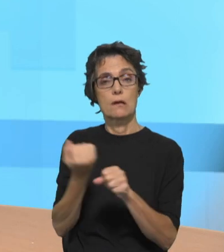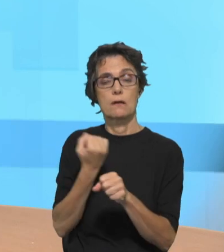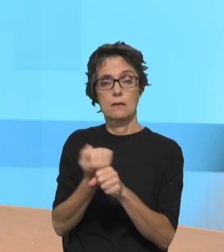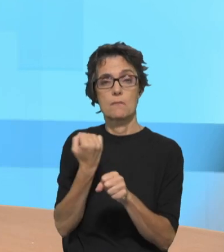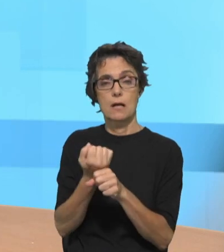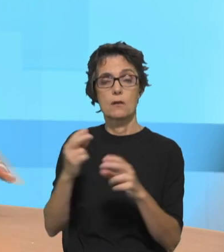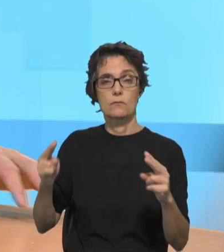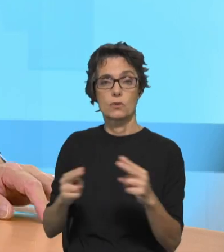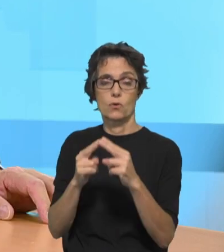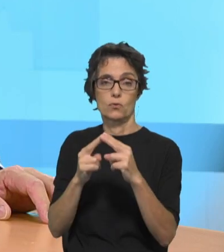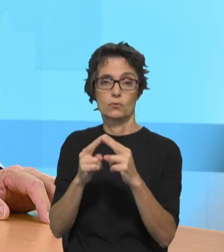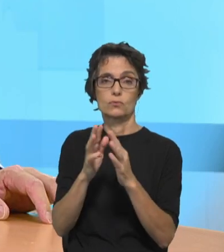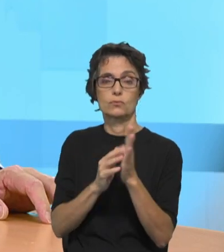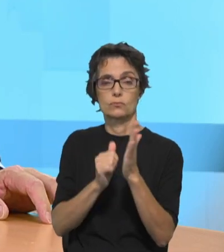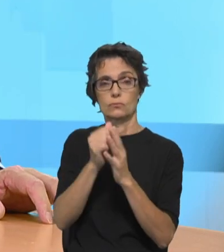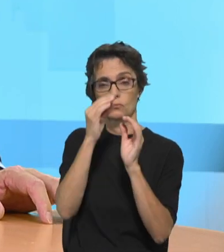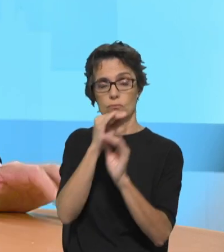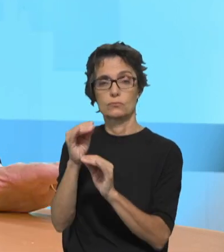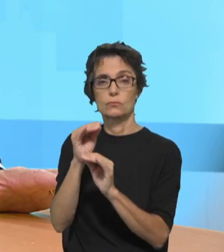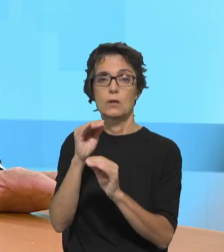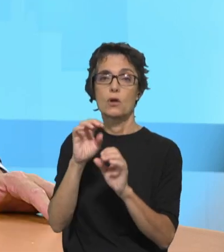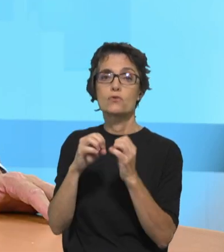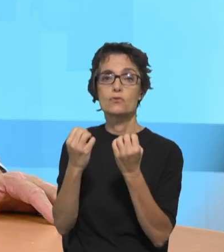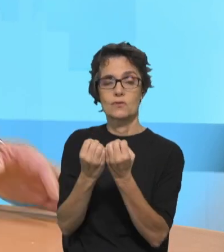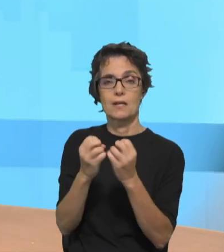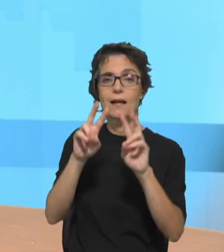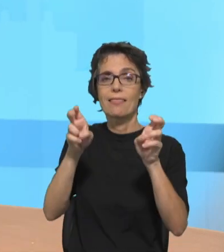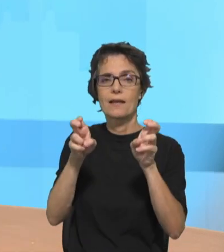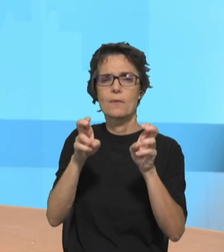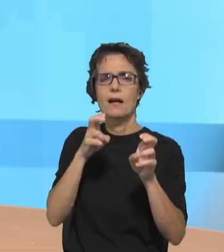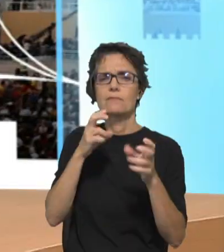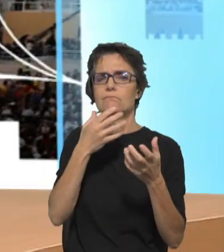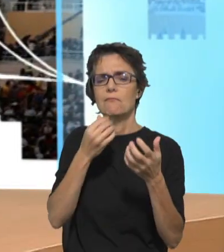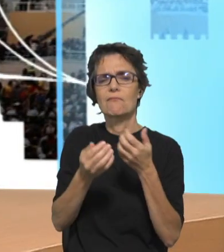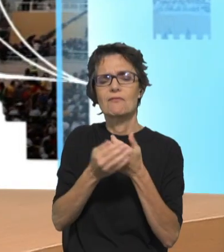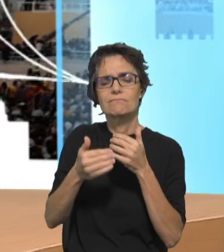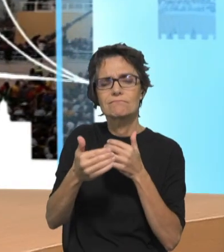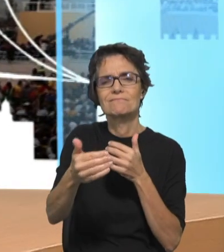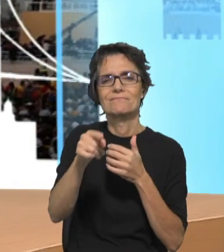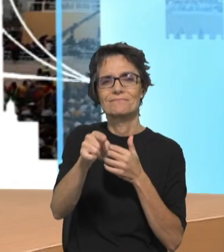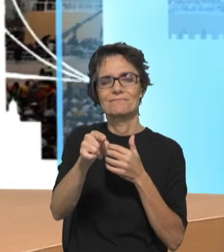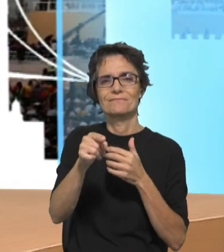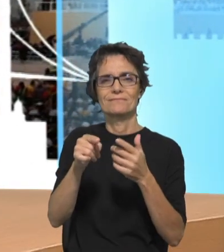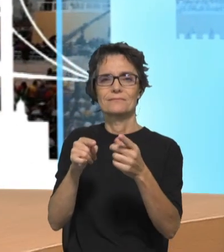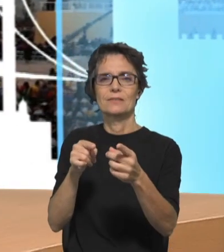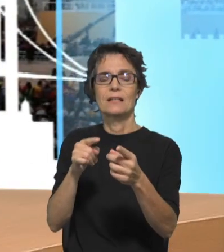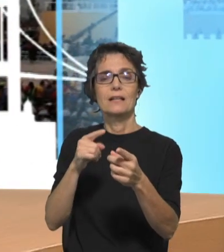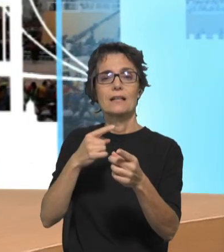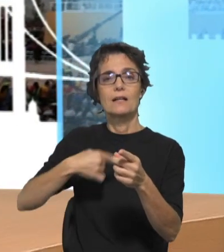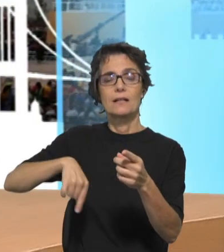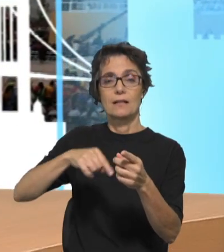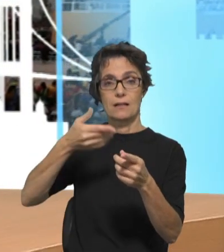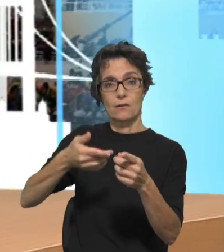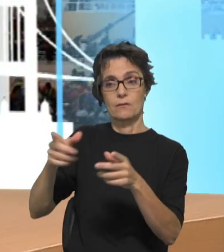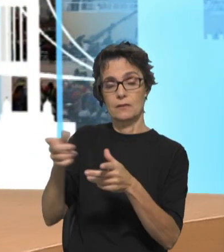Pastoral Social que decorre em torno do tema Envelhecer. Contamos para isso com a presença do Padre José Manuel Pereira de Almeida, diretor do Secretariado